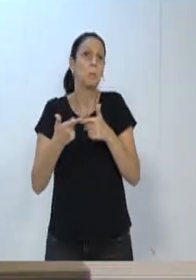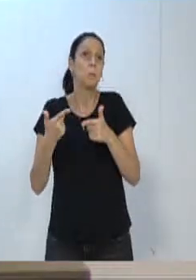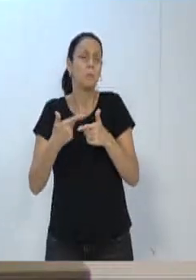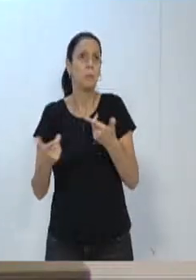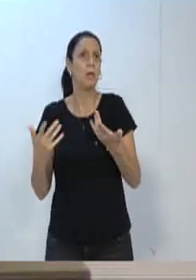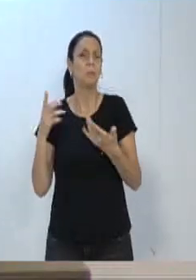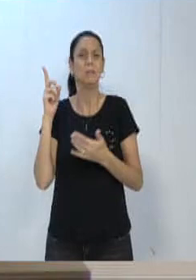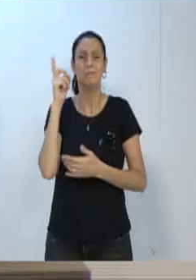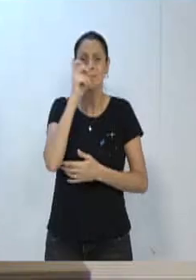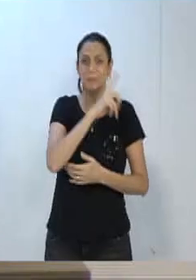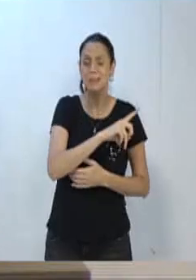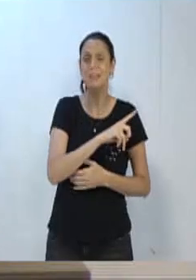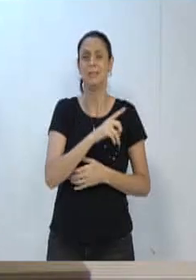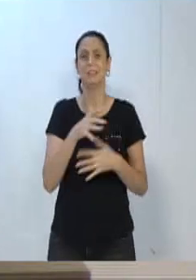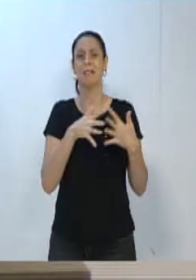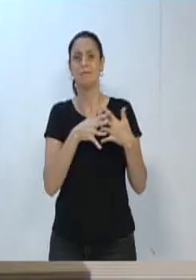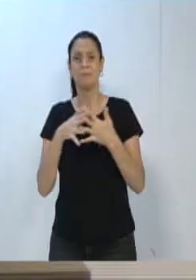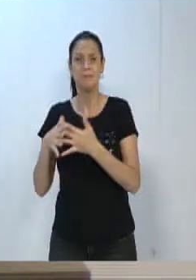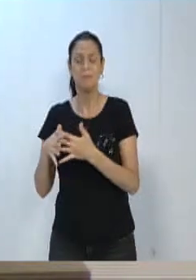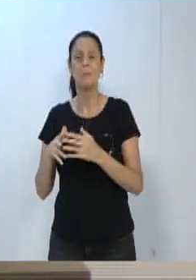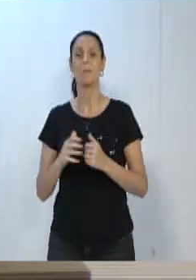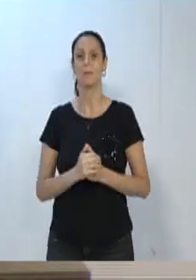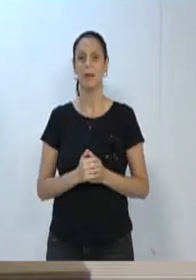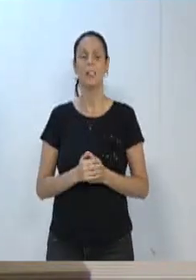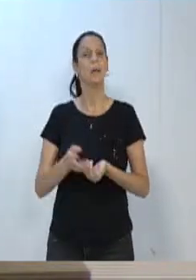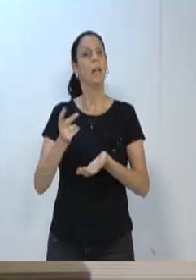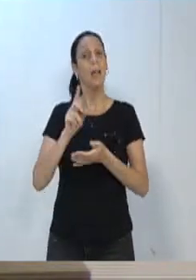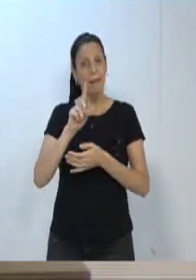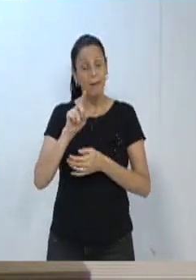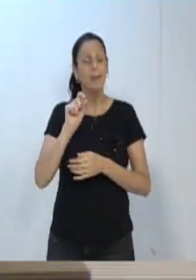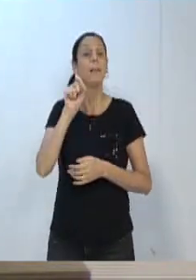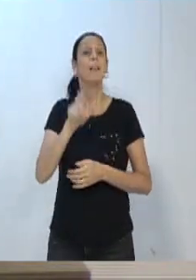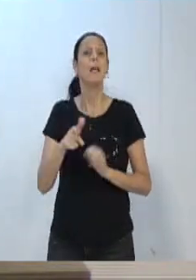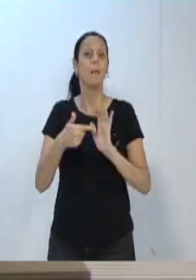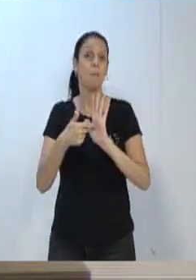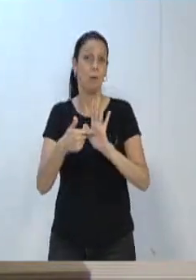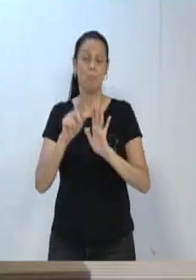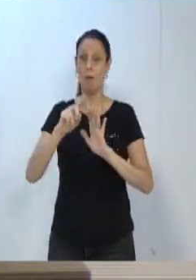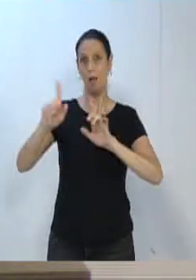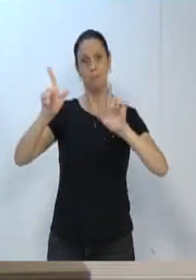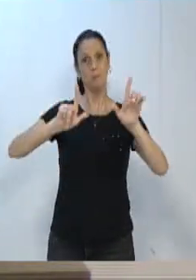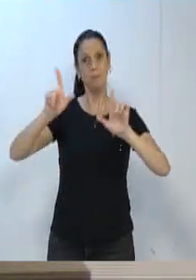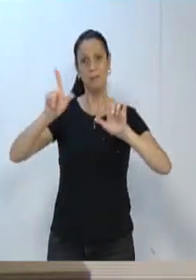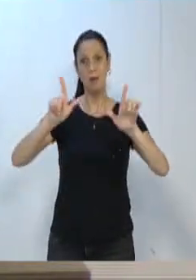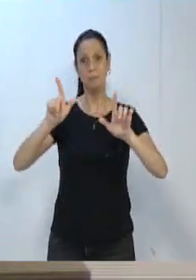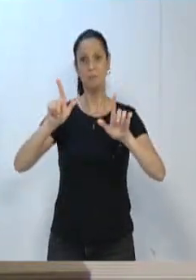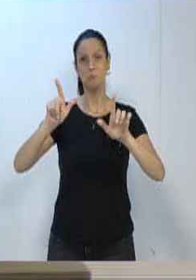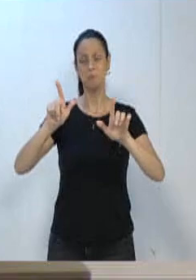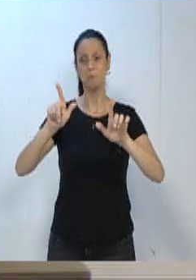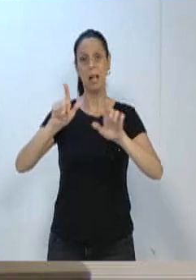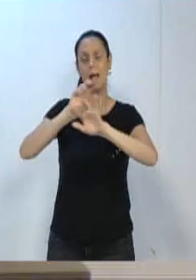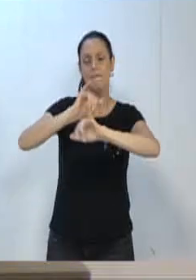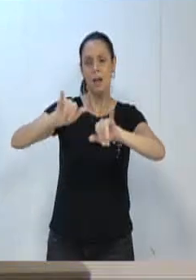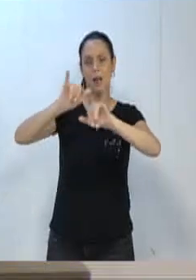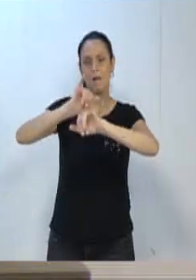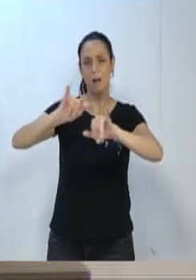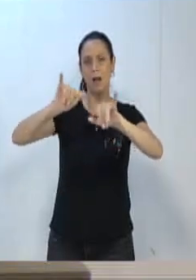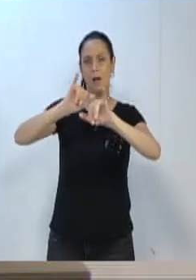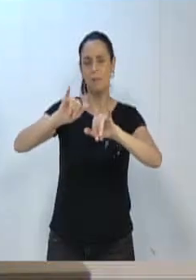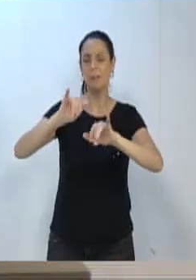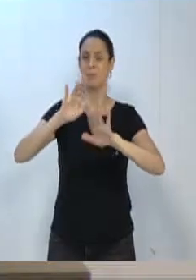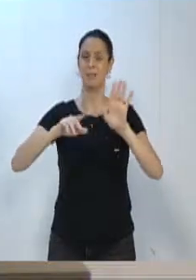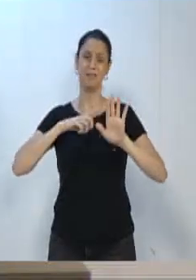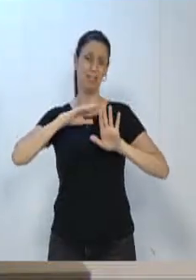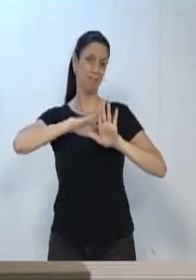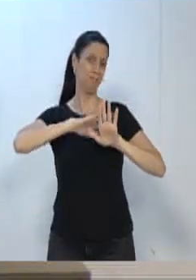complicado, é a imprensa que leva até ao lar das pessoas e vende aquilo que acha que deve ser vendido. E quando se faz